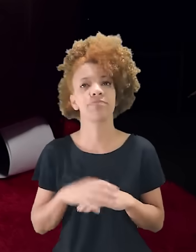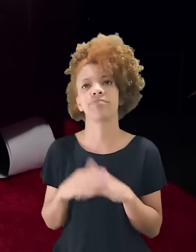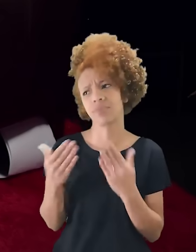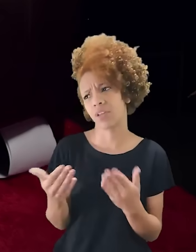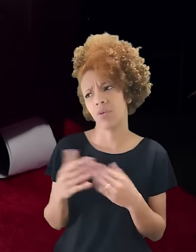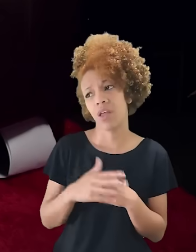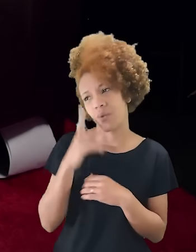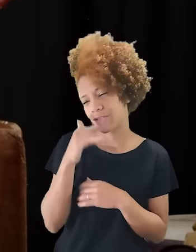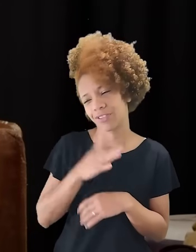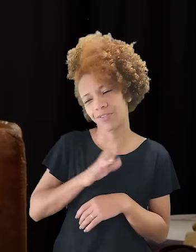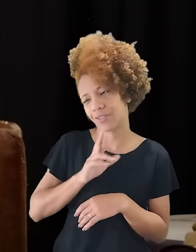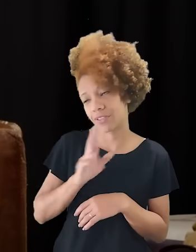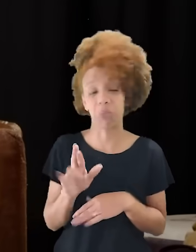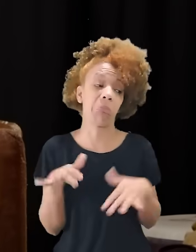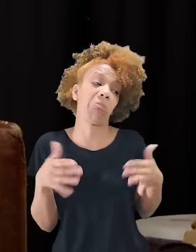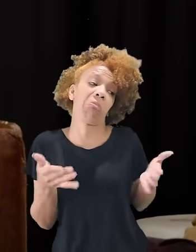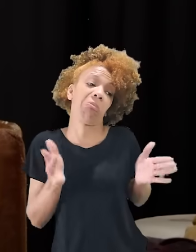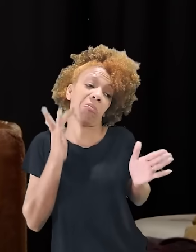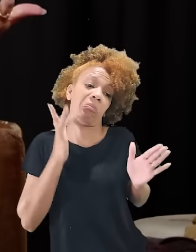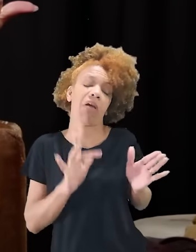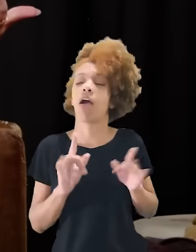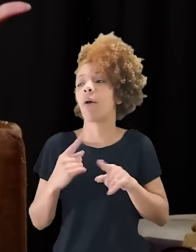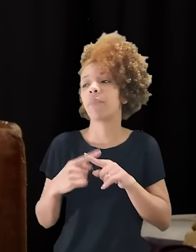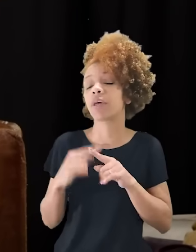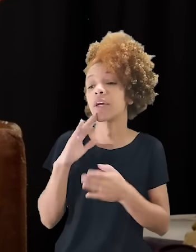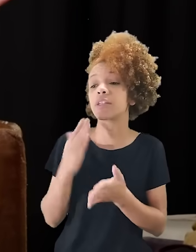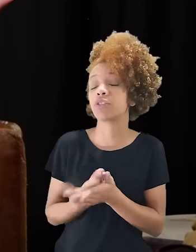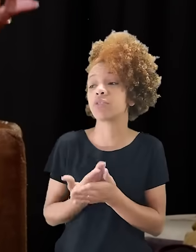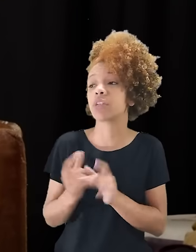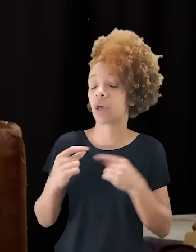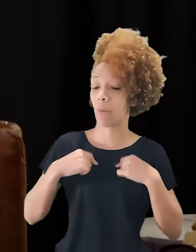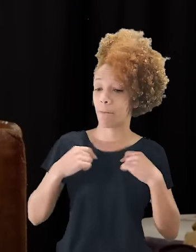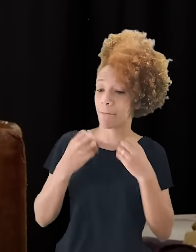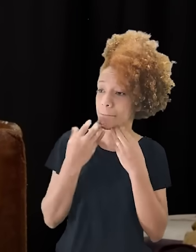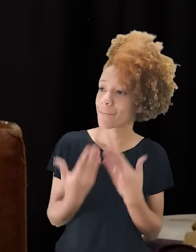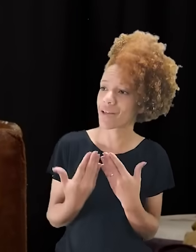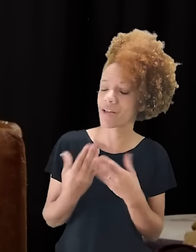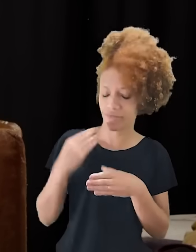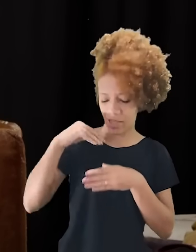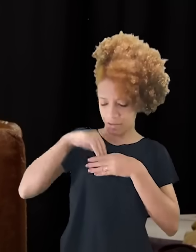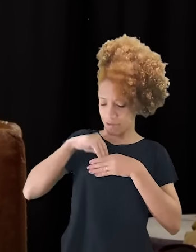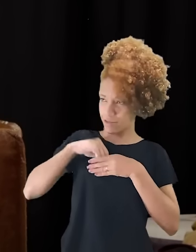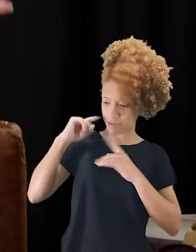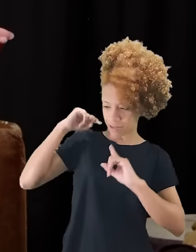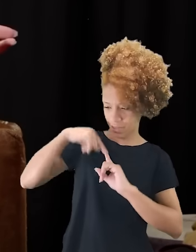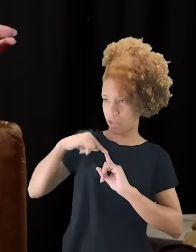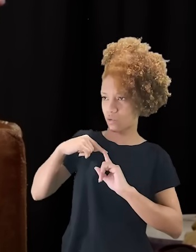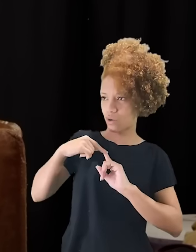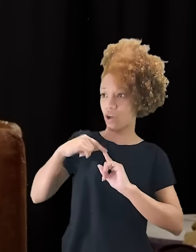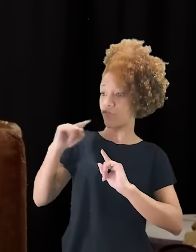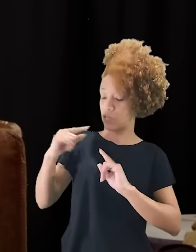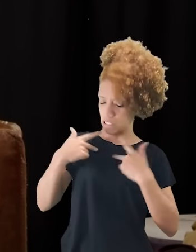Então eu acho que você não vai gostar da minha resposta talvez porque eu acredito muito que estar bem vestida vem mais de dentro para fora